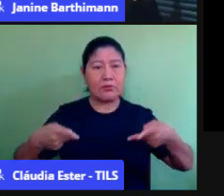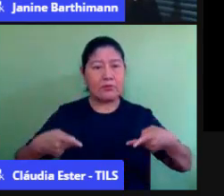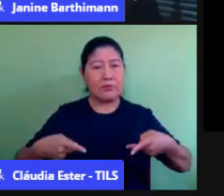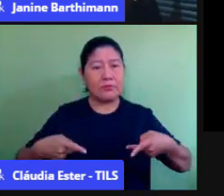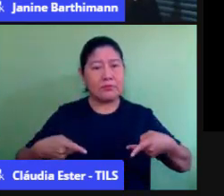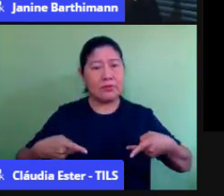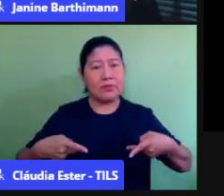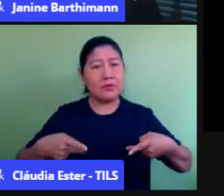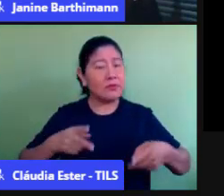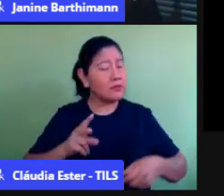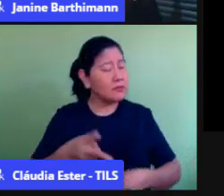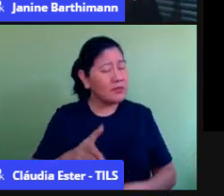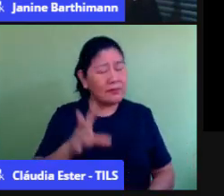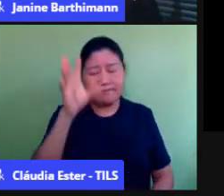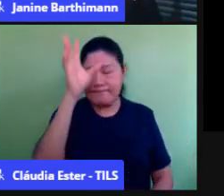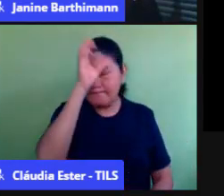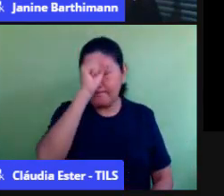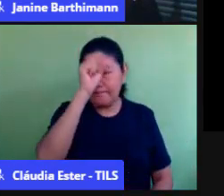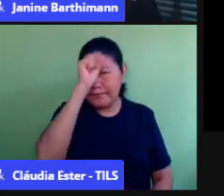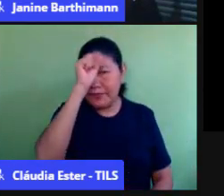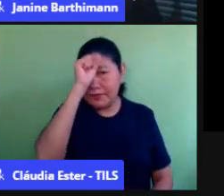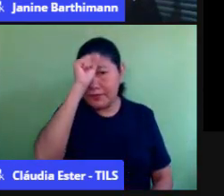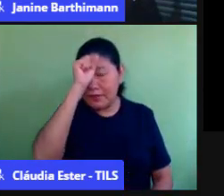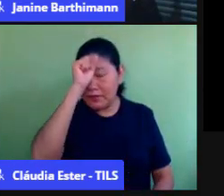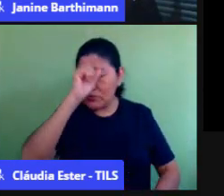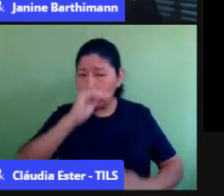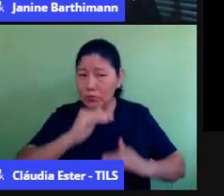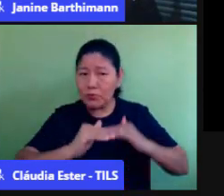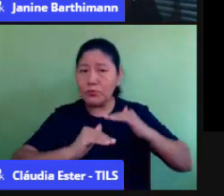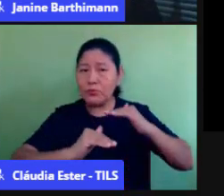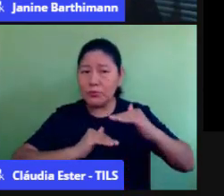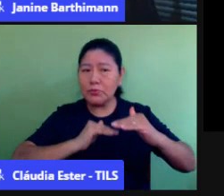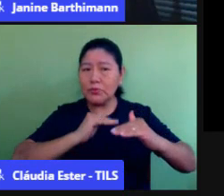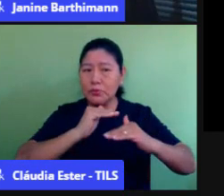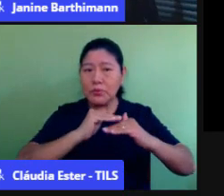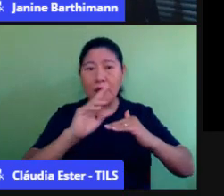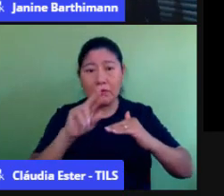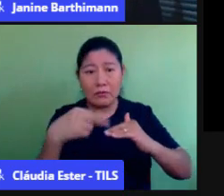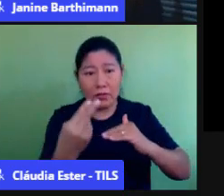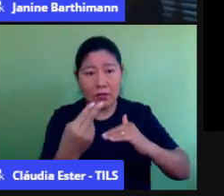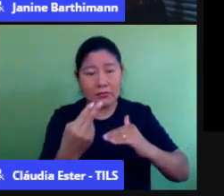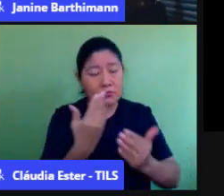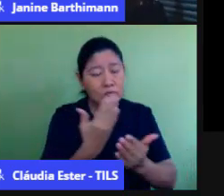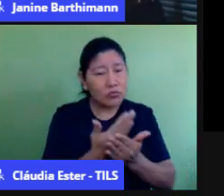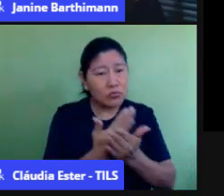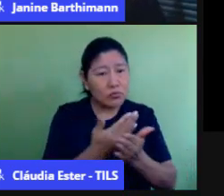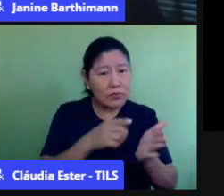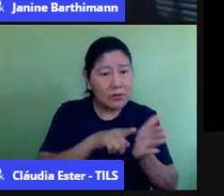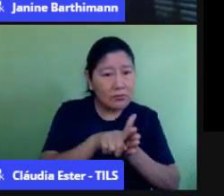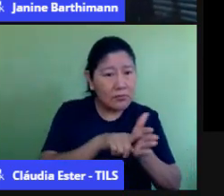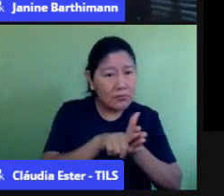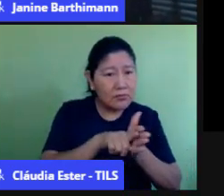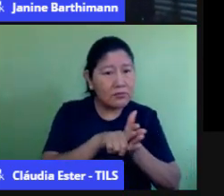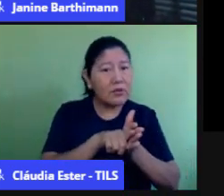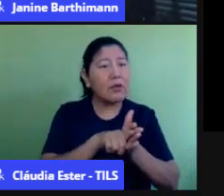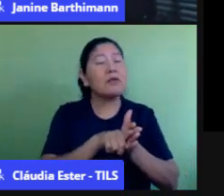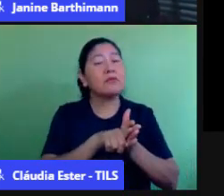estamos aprendendo nesse momento de reflexões pedagógicas. Nós que fazemos parte da equipe do quarto